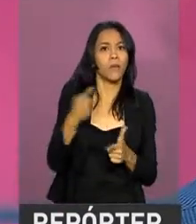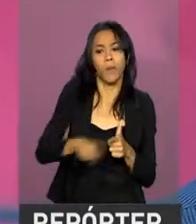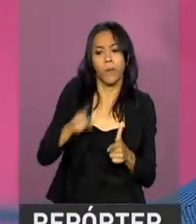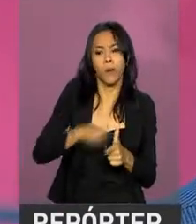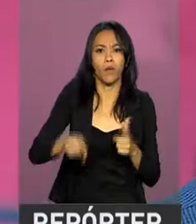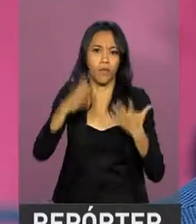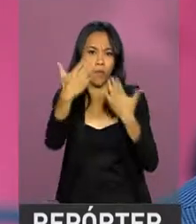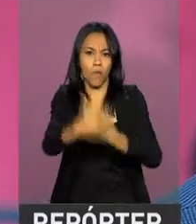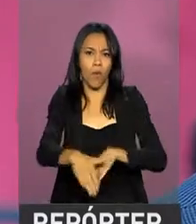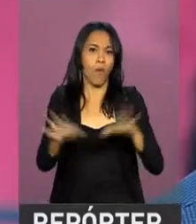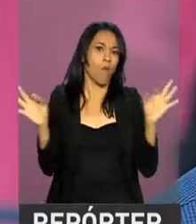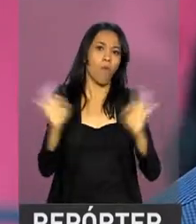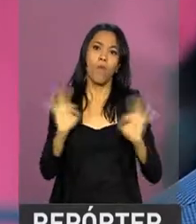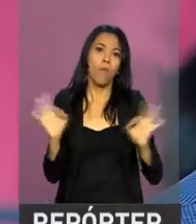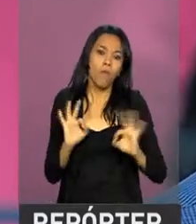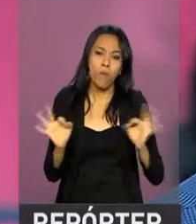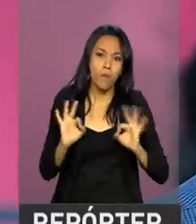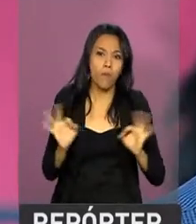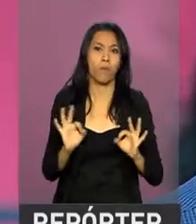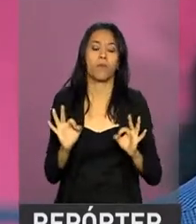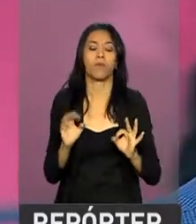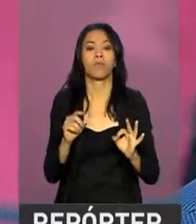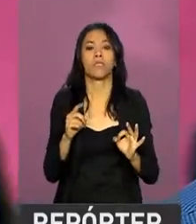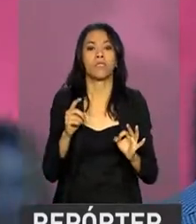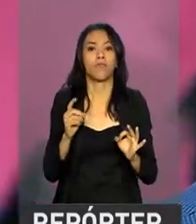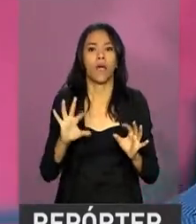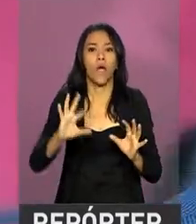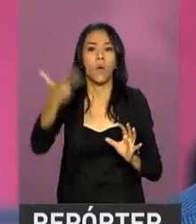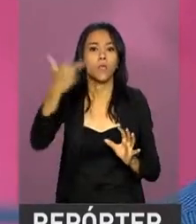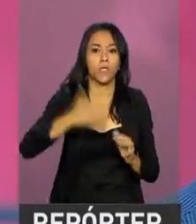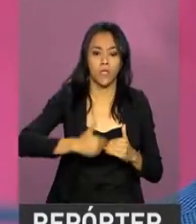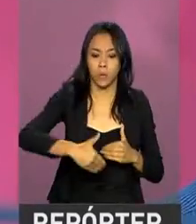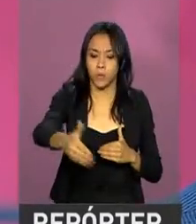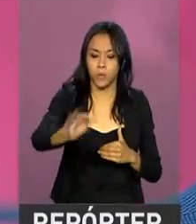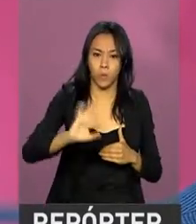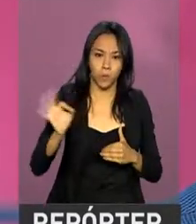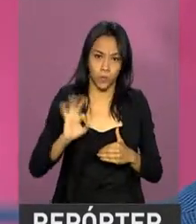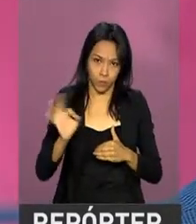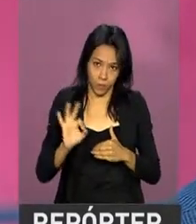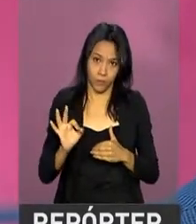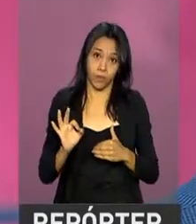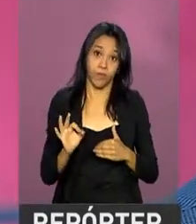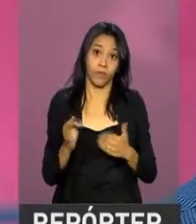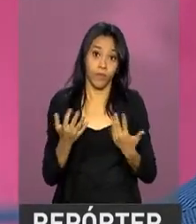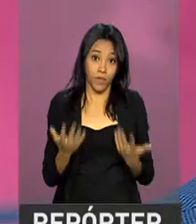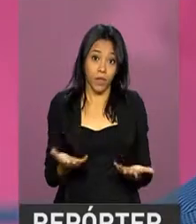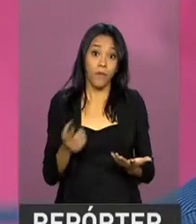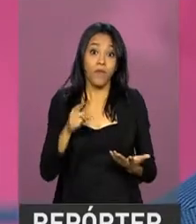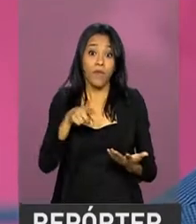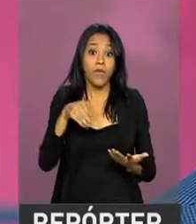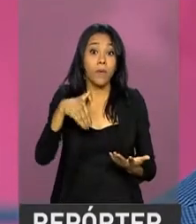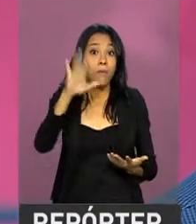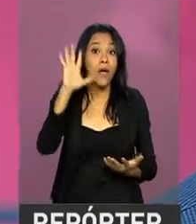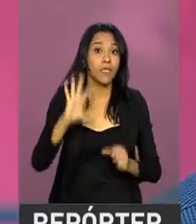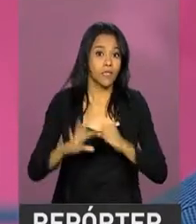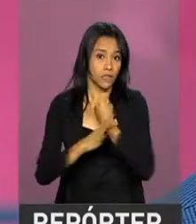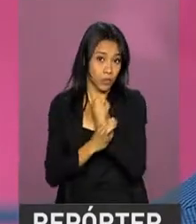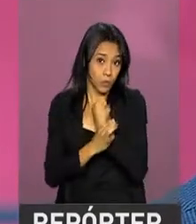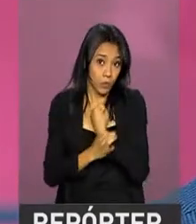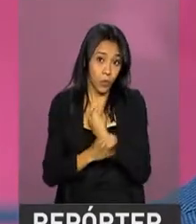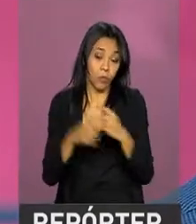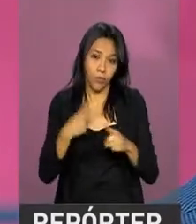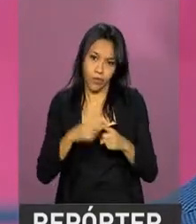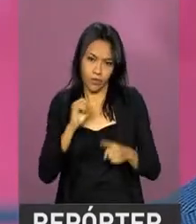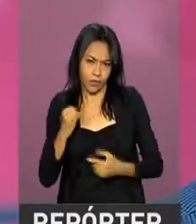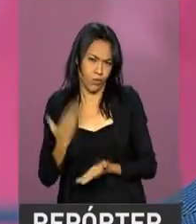problema né algo legal acontecendo nos bastidores ele fica mais seguro porque se eles